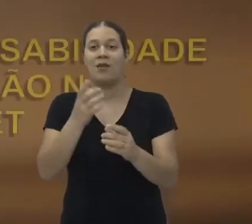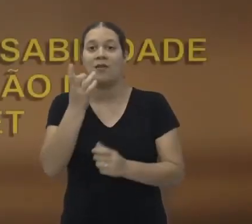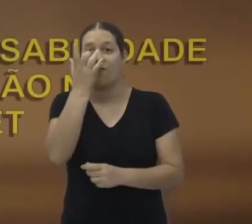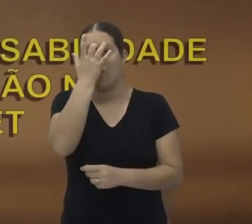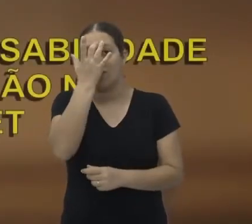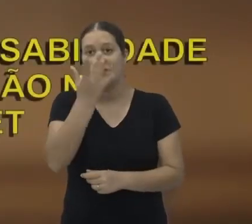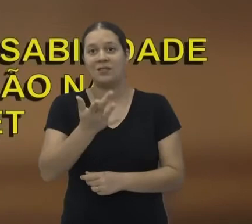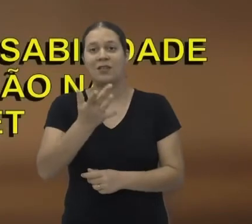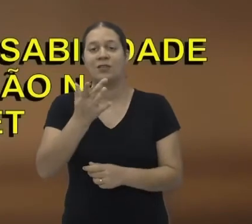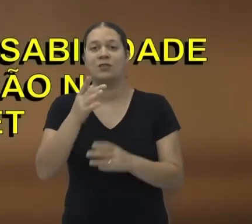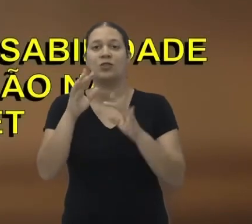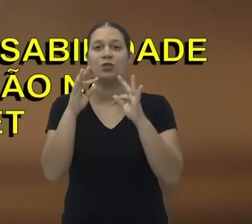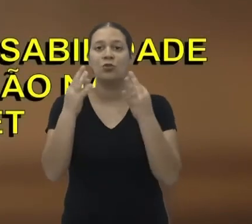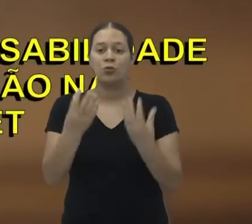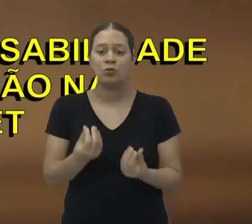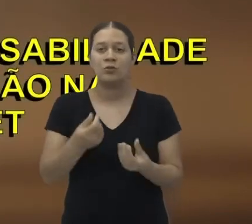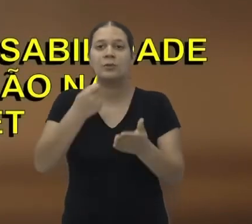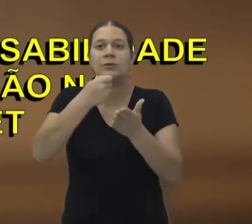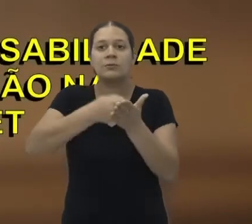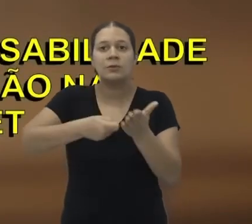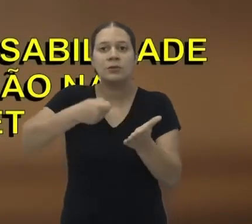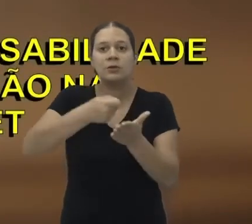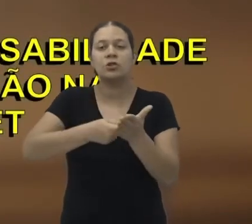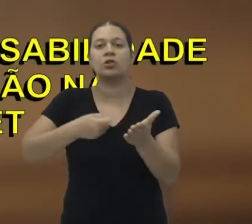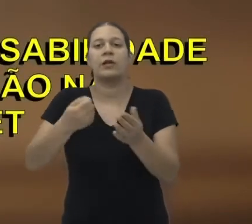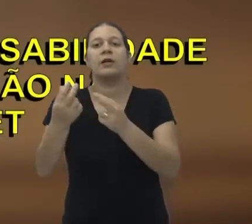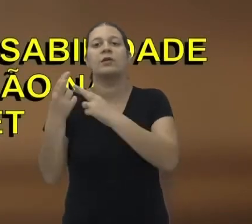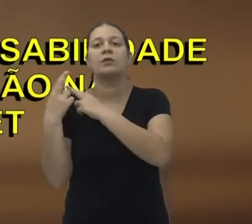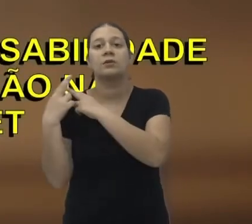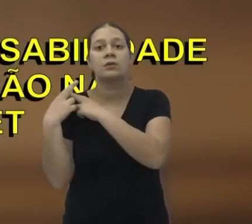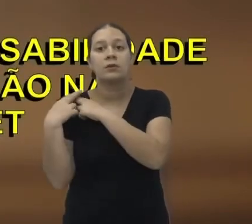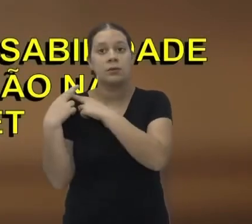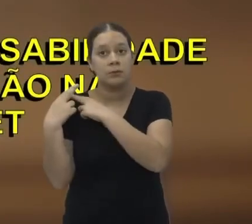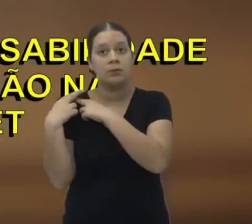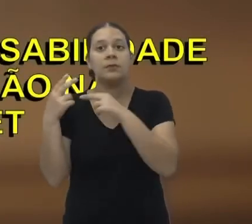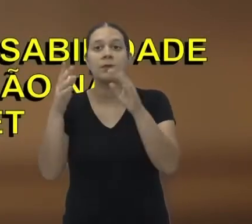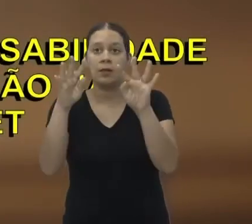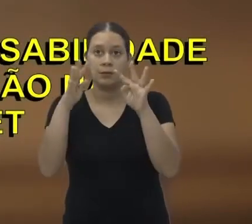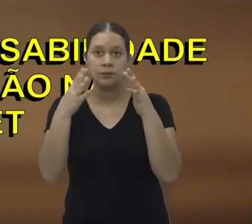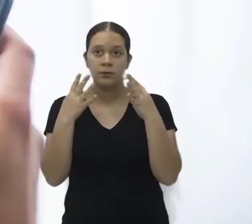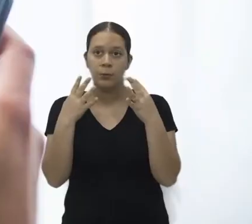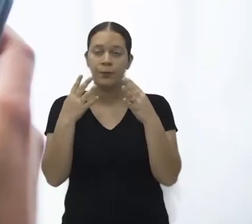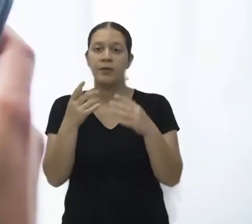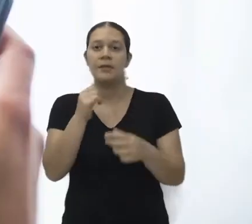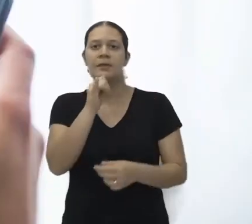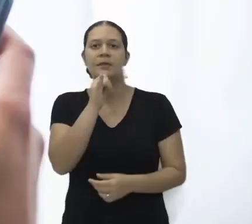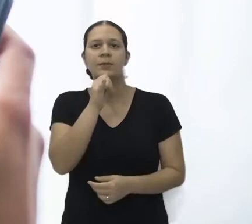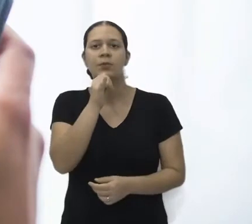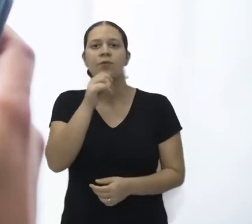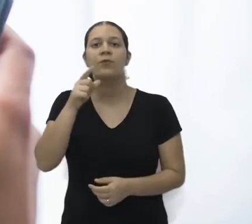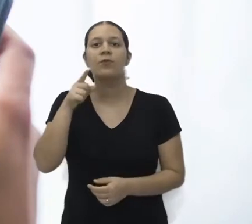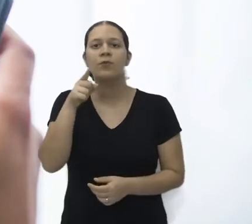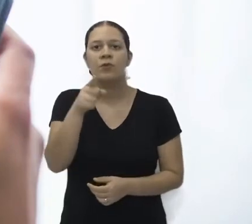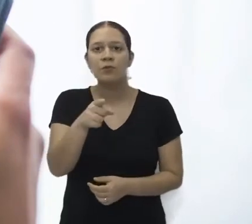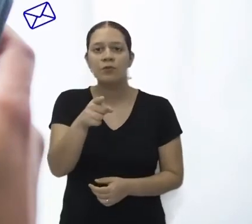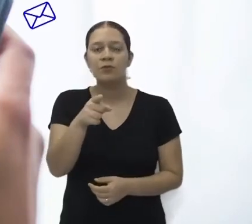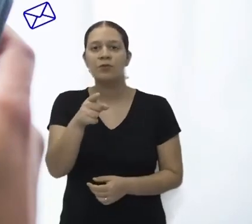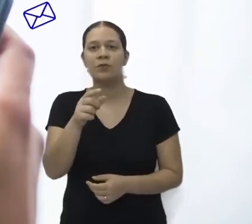Mas essa facilidade toda exige responsabilidade e atenção. Por exemplo,